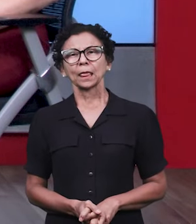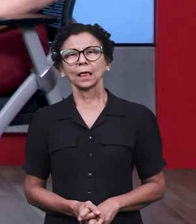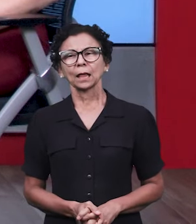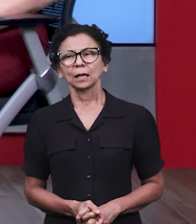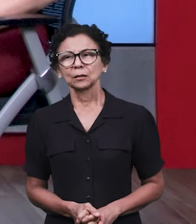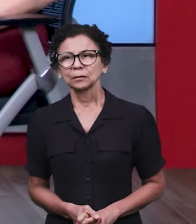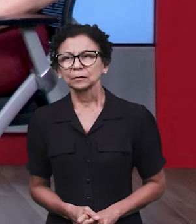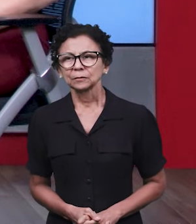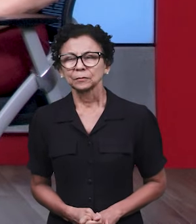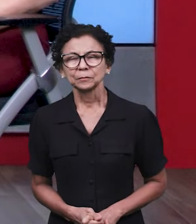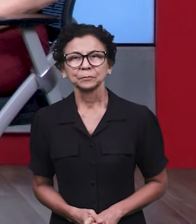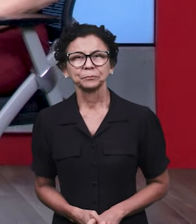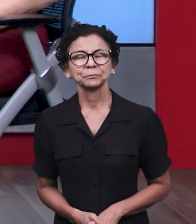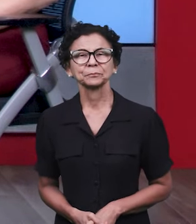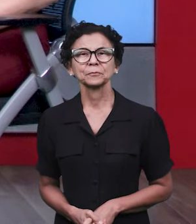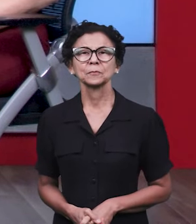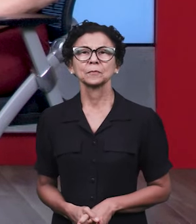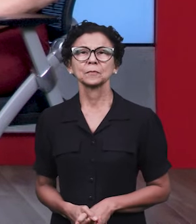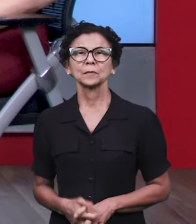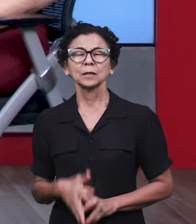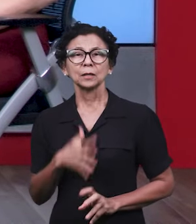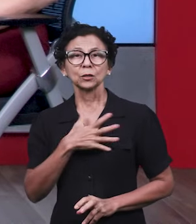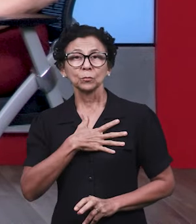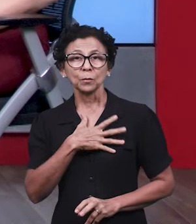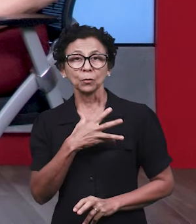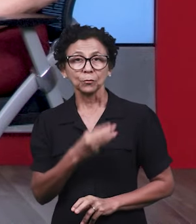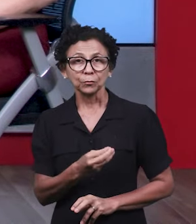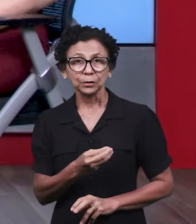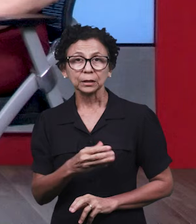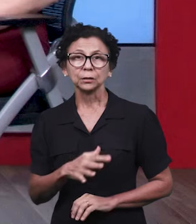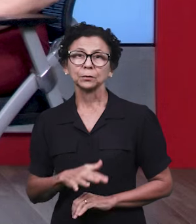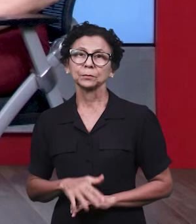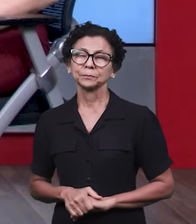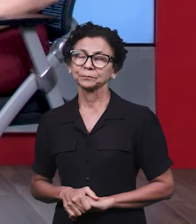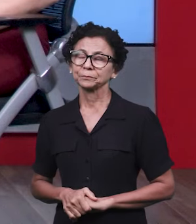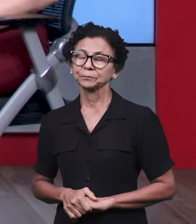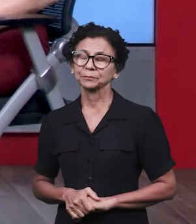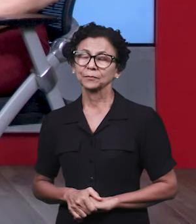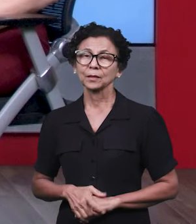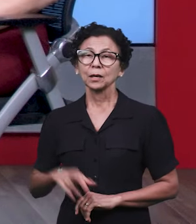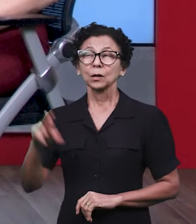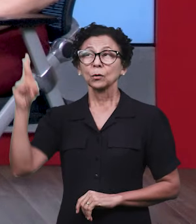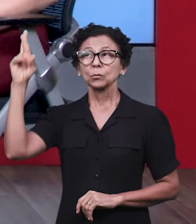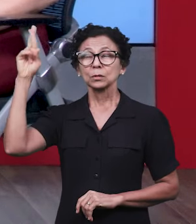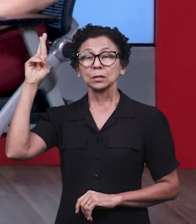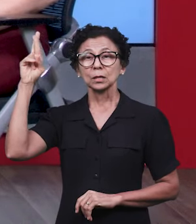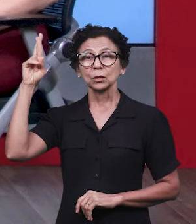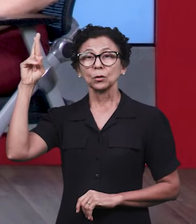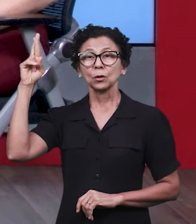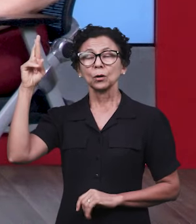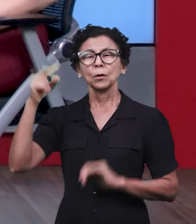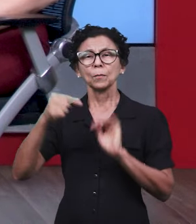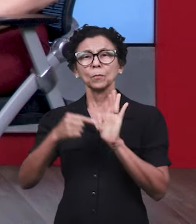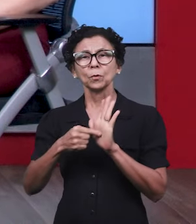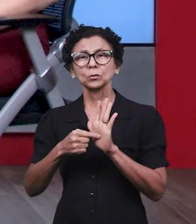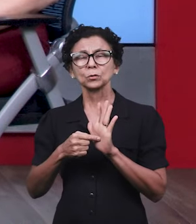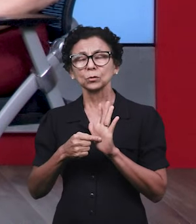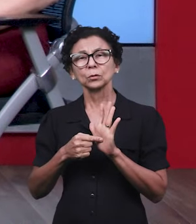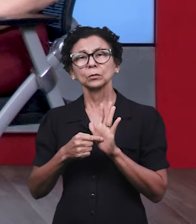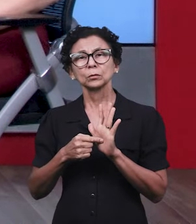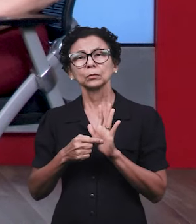do Senhor. Os profissionais que vieram foram encaminhados pelo Senhor. Hoje ele é um jovem, né, que tem